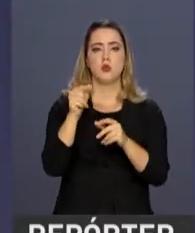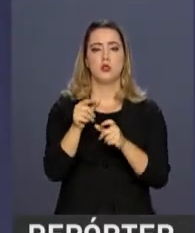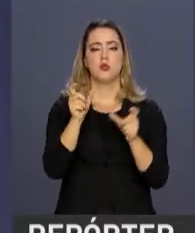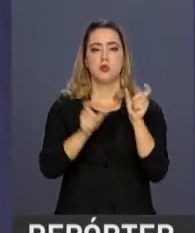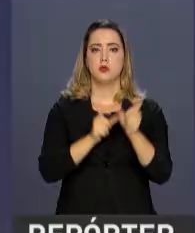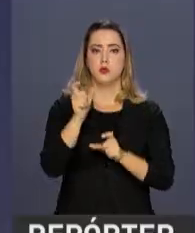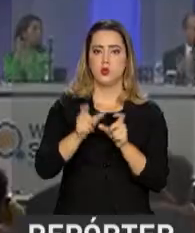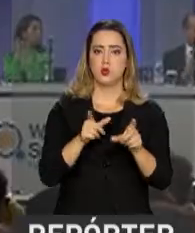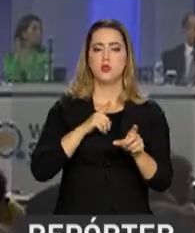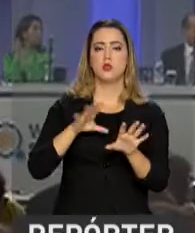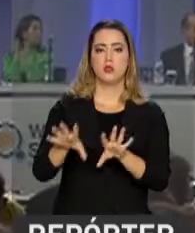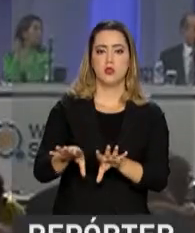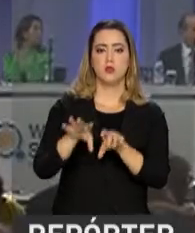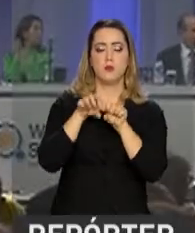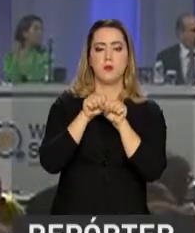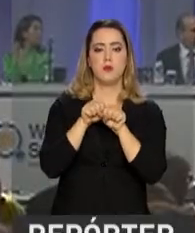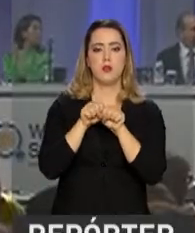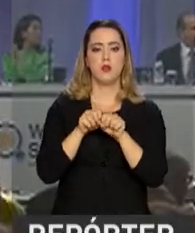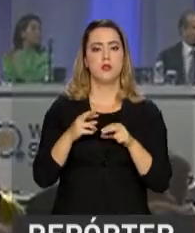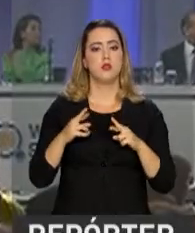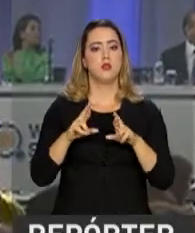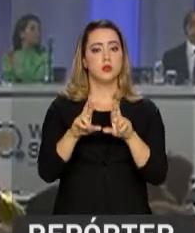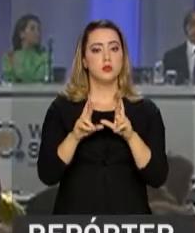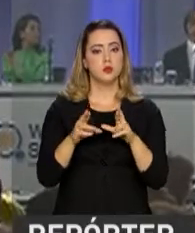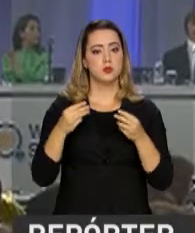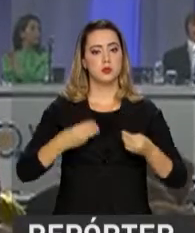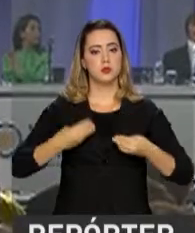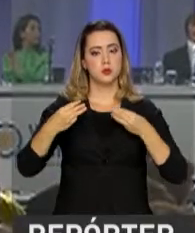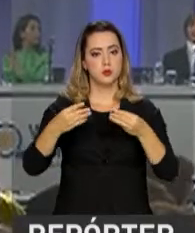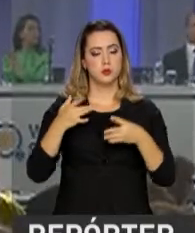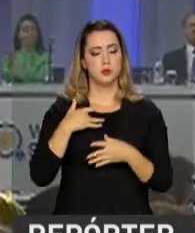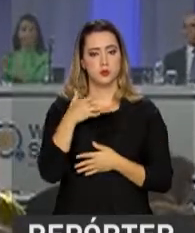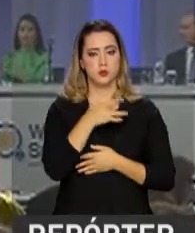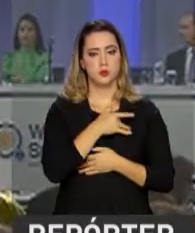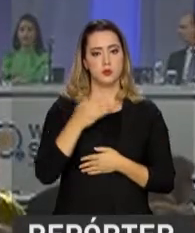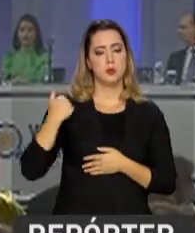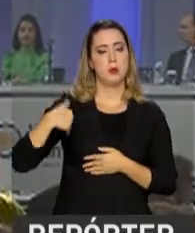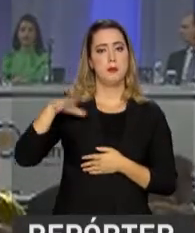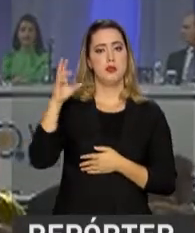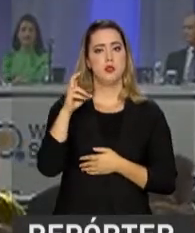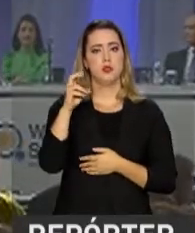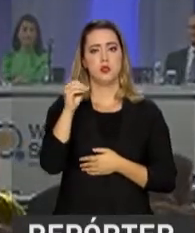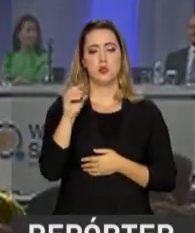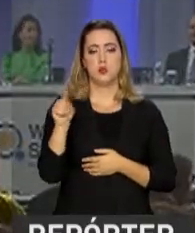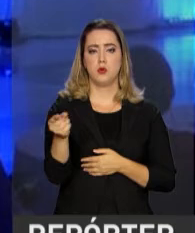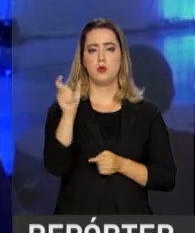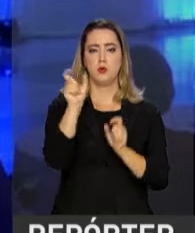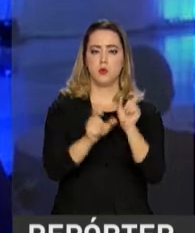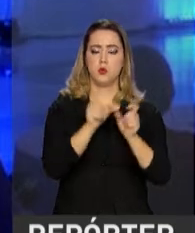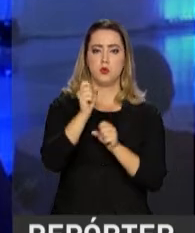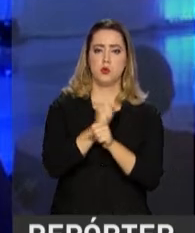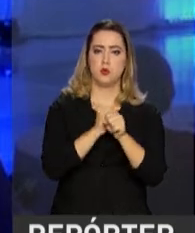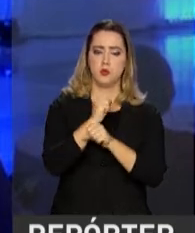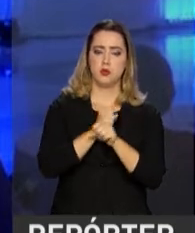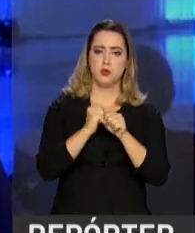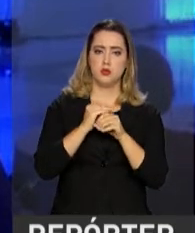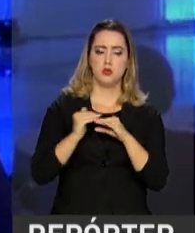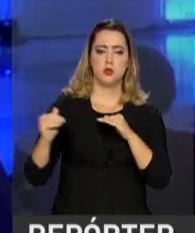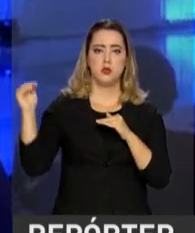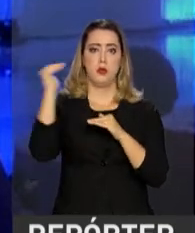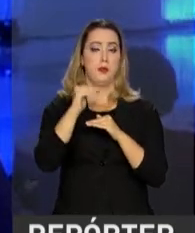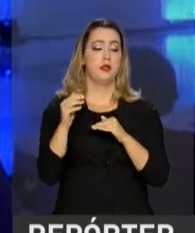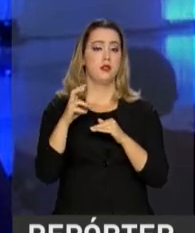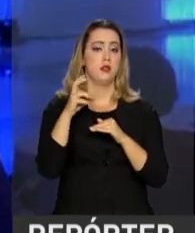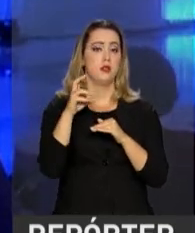todos os infectados. A expectativa do Ministério da Saúde é tratar mais de 50 mil pacientes por ano e ultrapassar